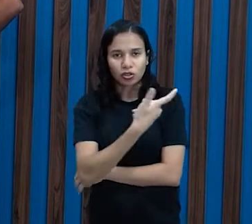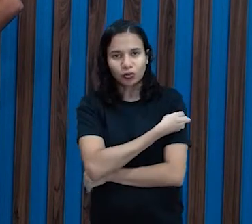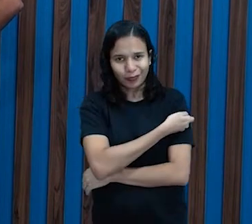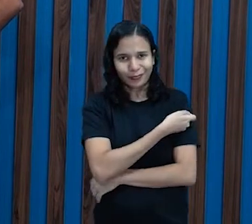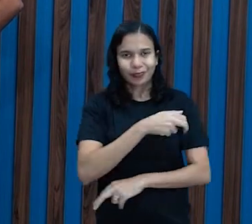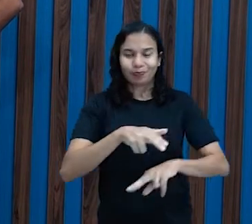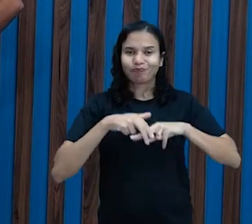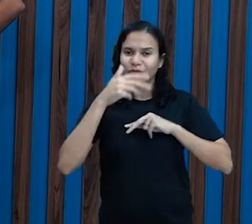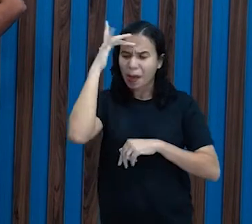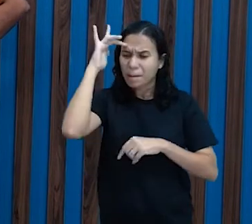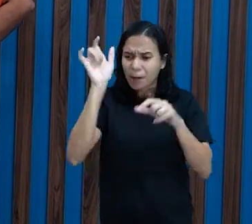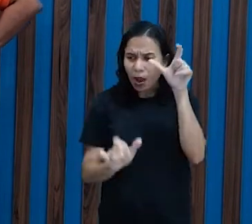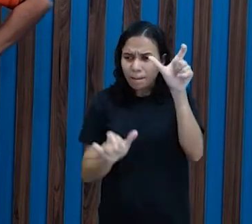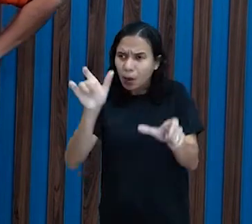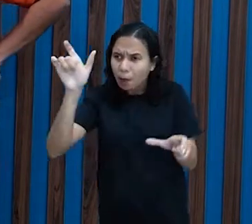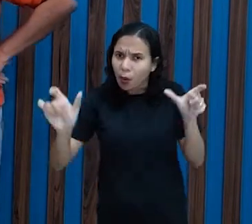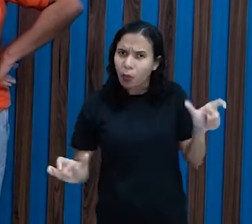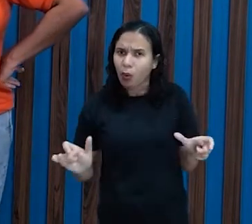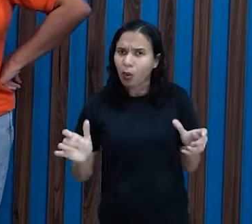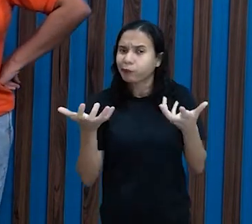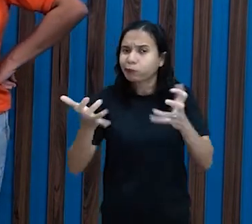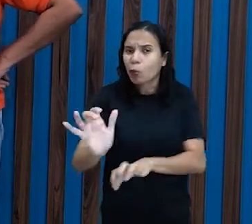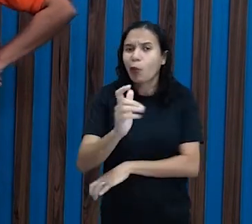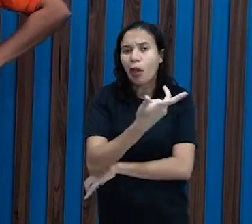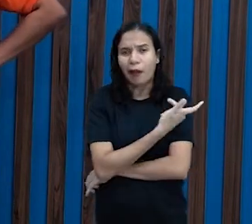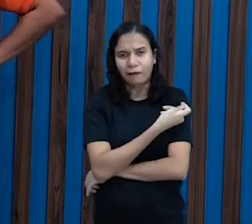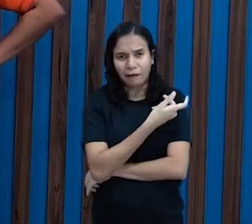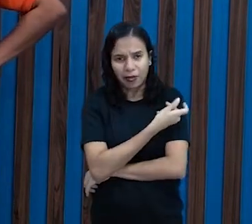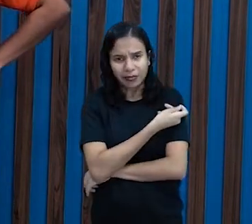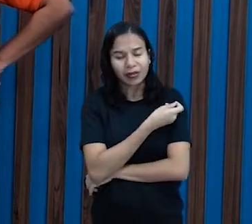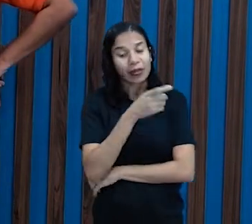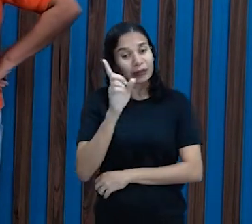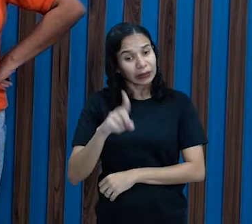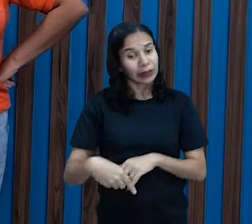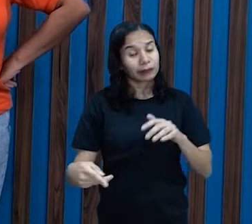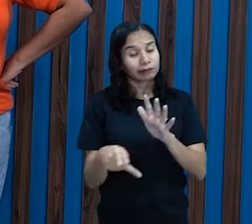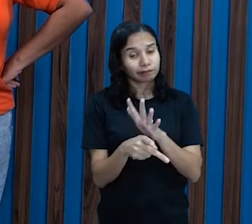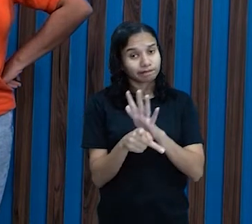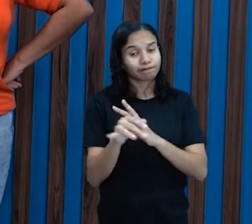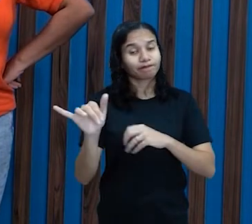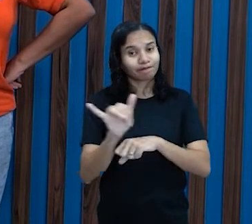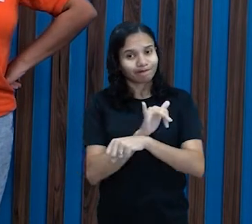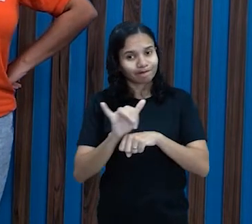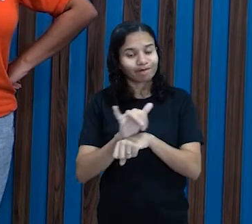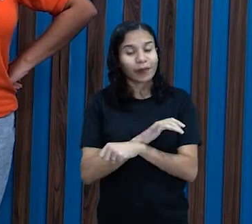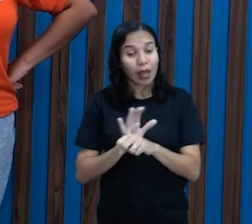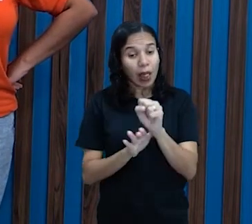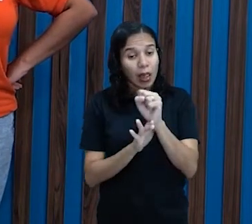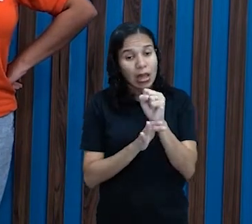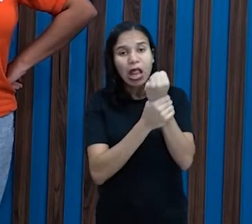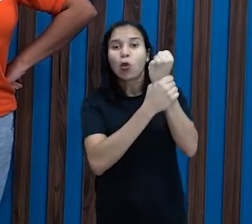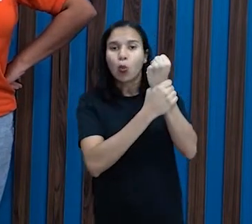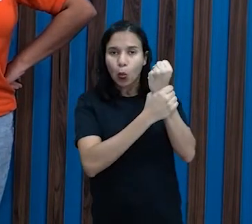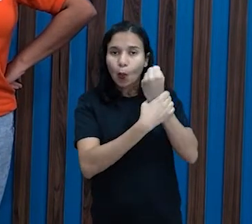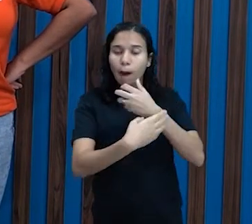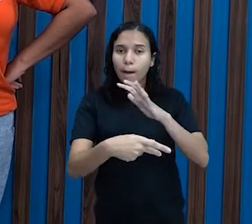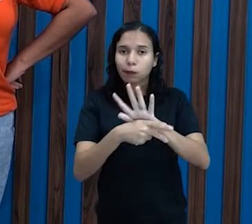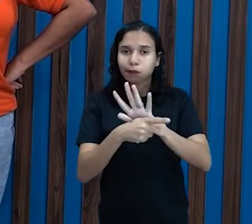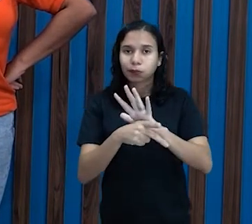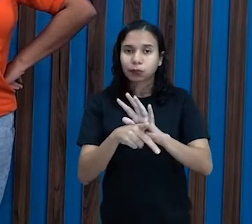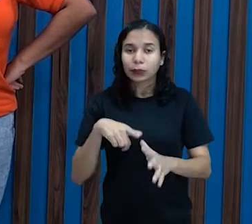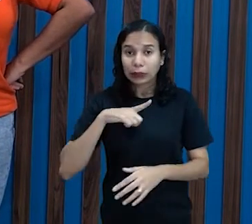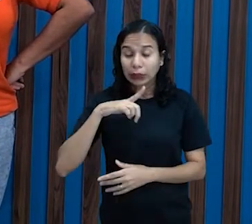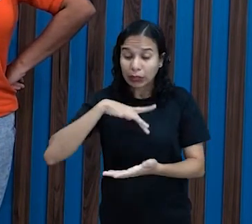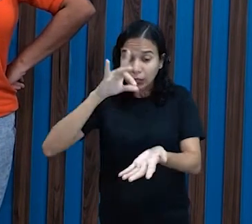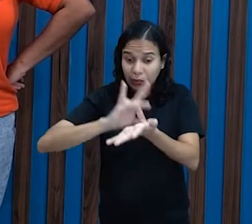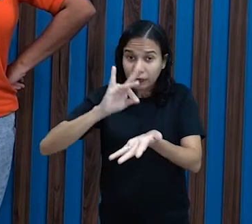Então, muita gente ainda não se vacinou, que é uma das medidas mais seguras, né? E que,